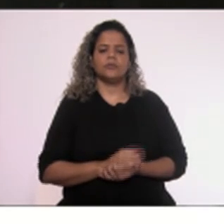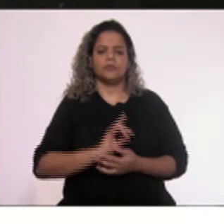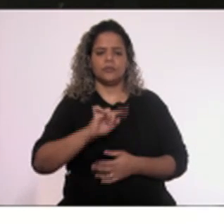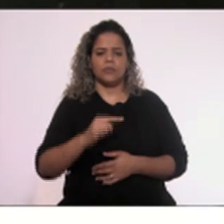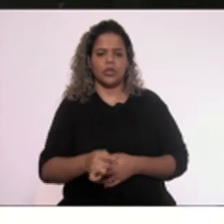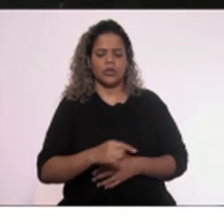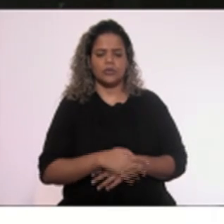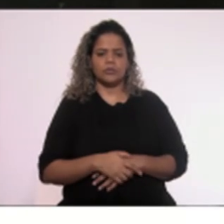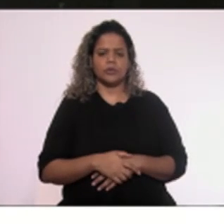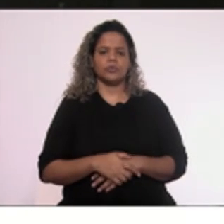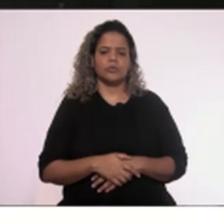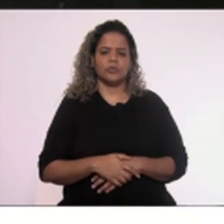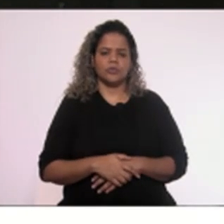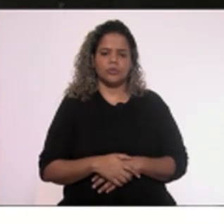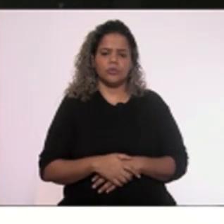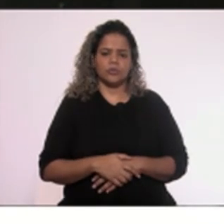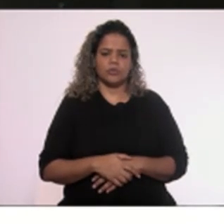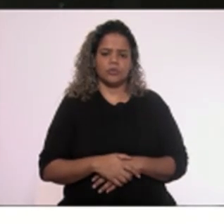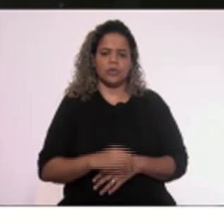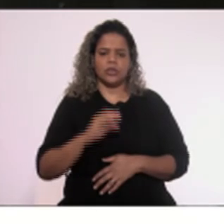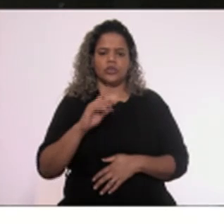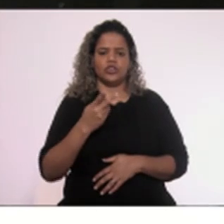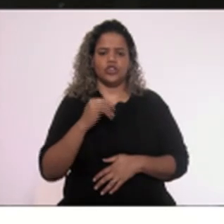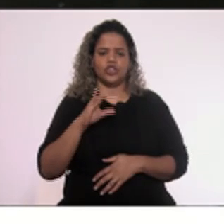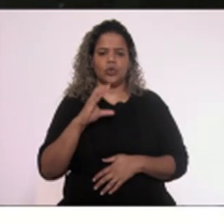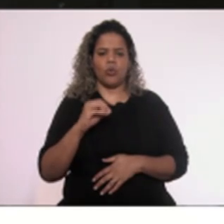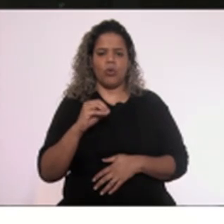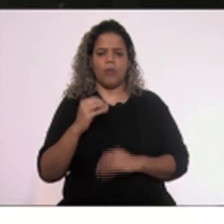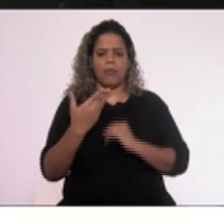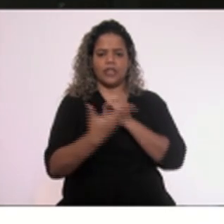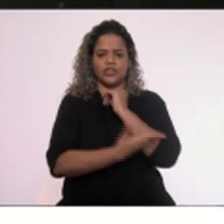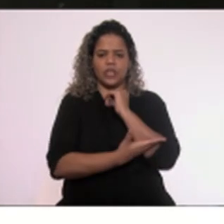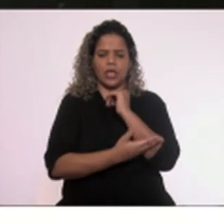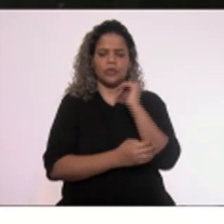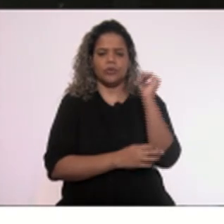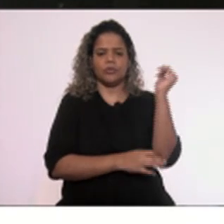Próximo orador inscrito é o nobre deputado Chico Machado,